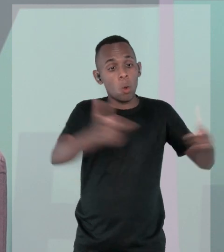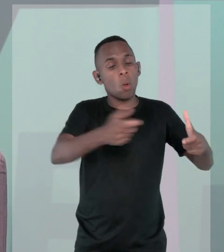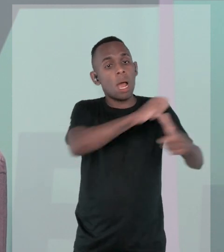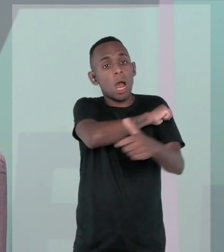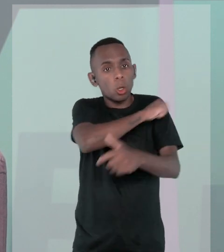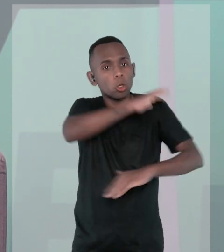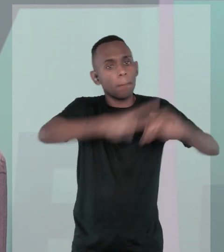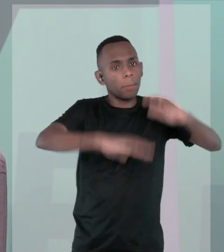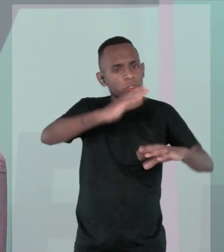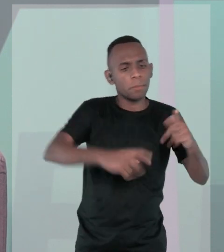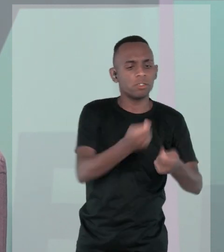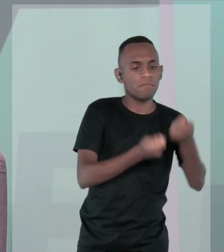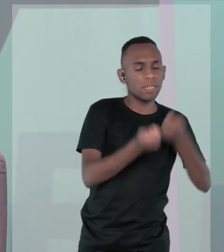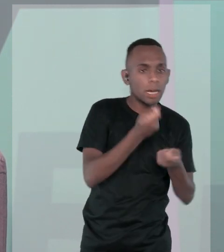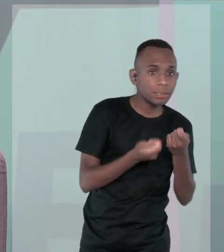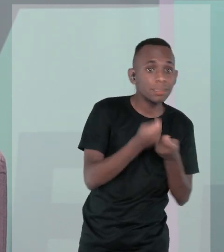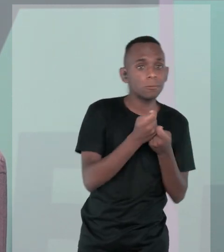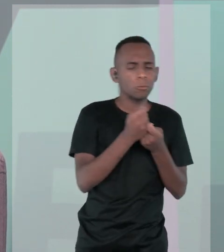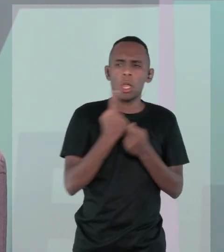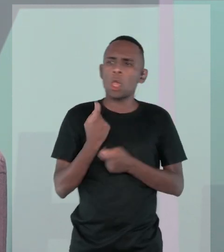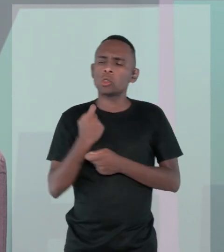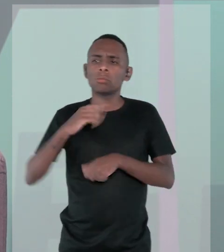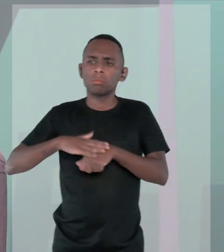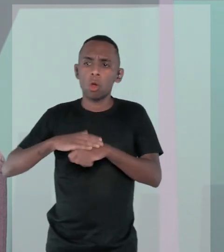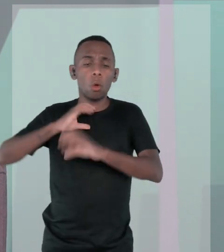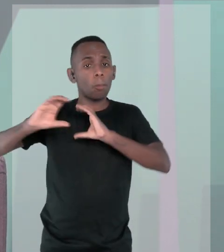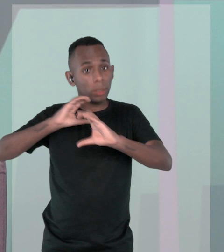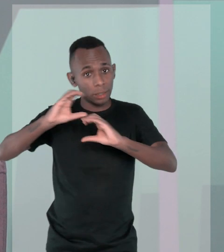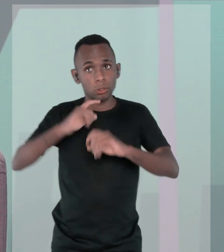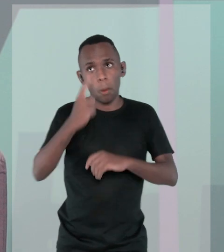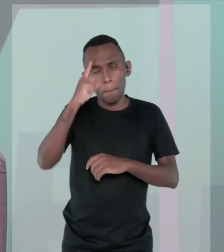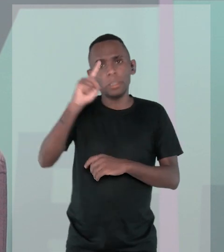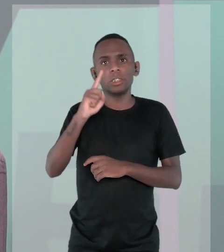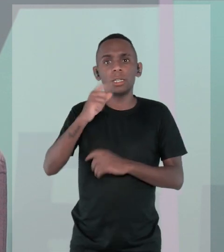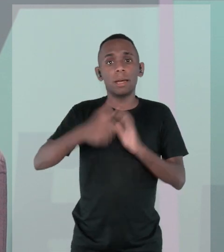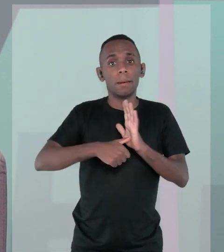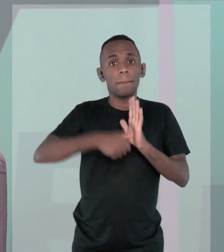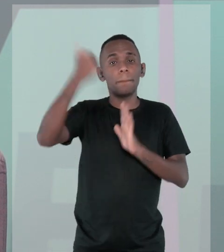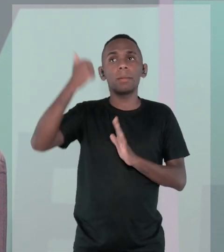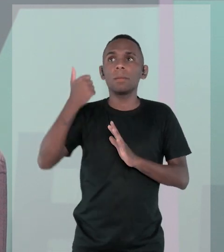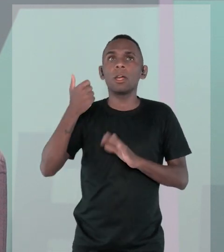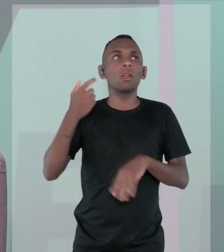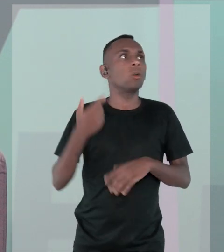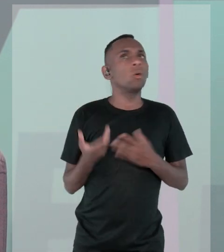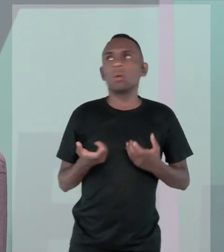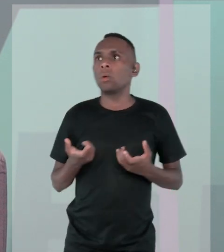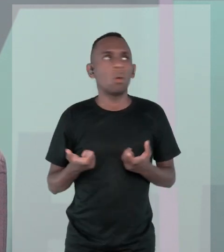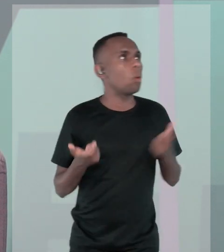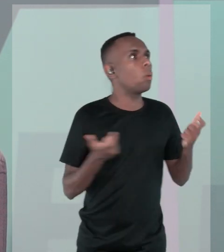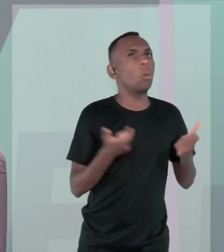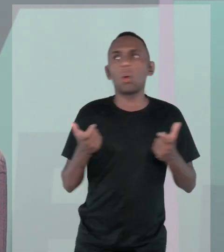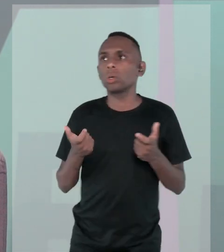de profissionais da área de finanças e um único de comunicação, que no primeiro dia de aula ficou assim, gente, oncotô,